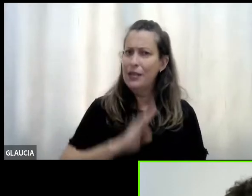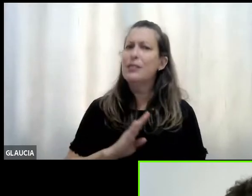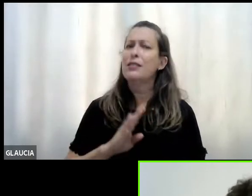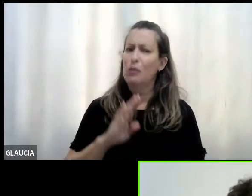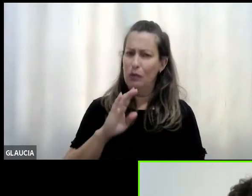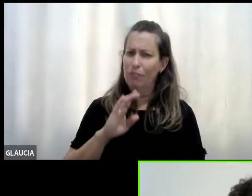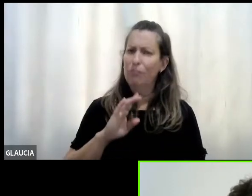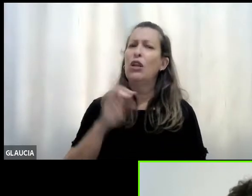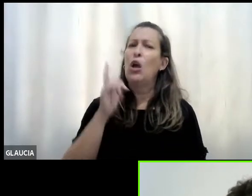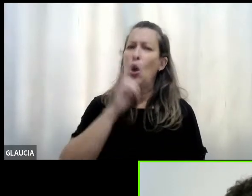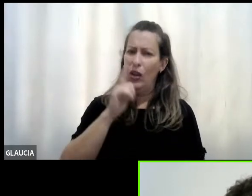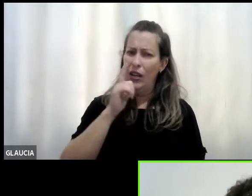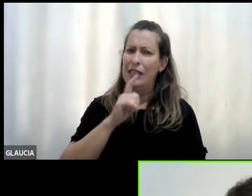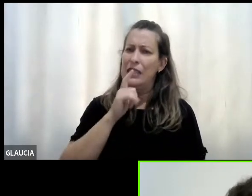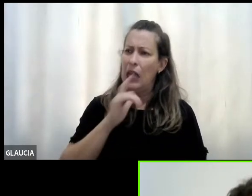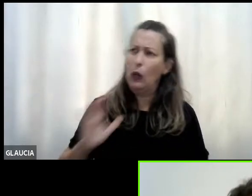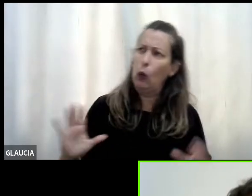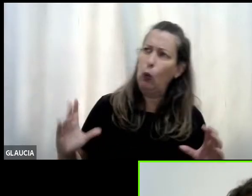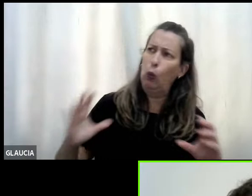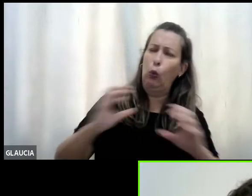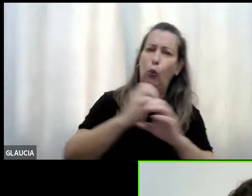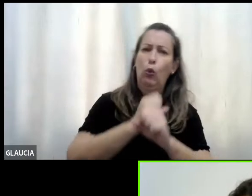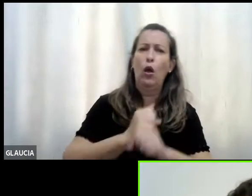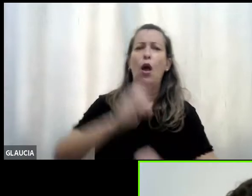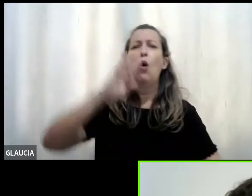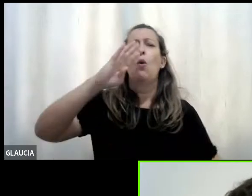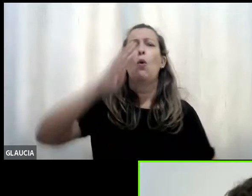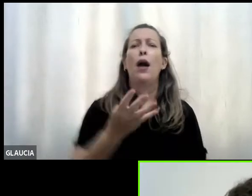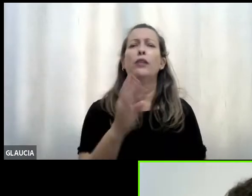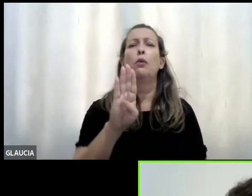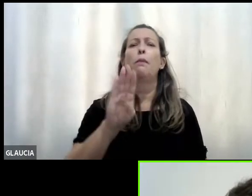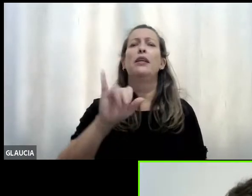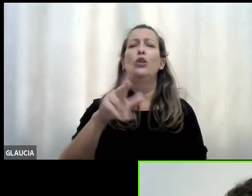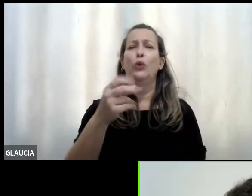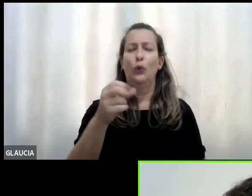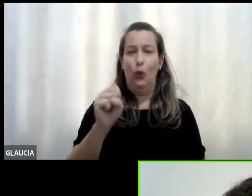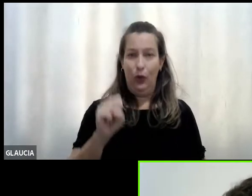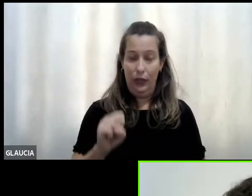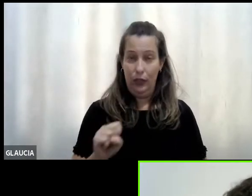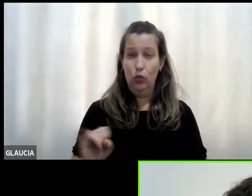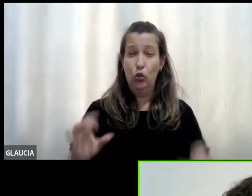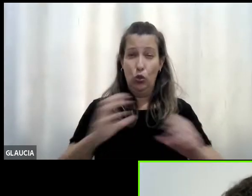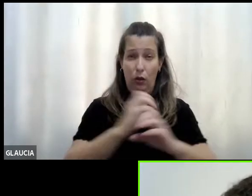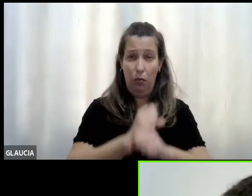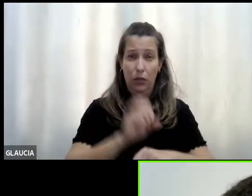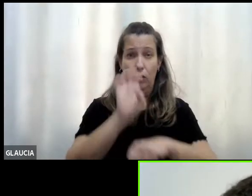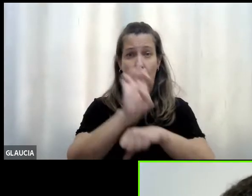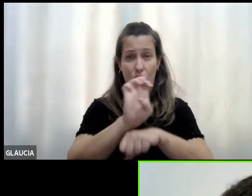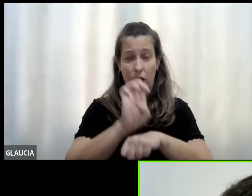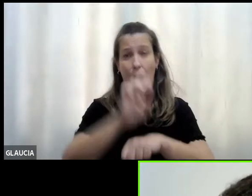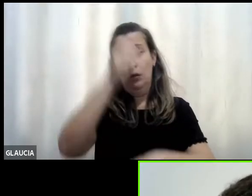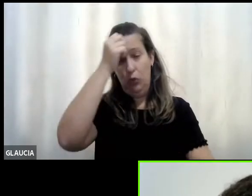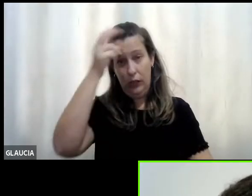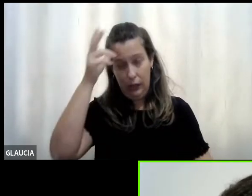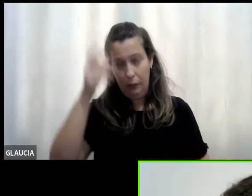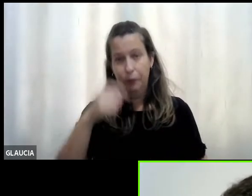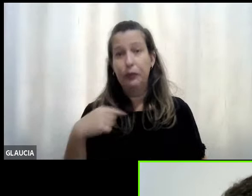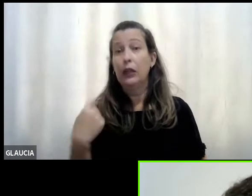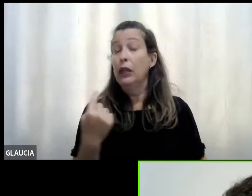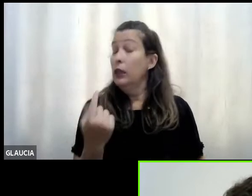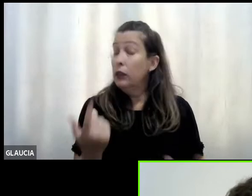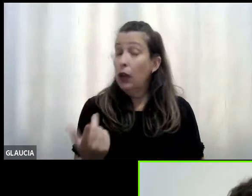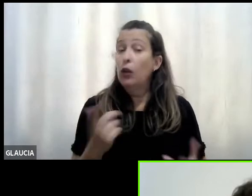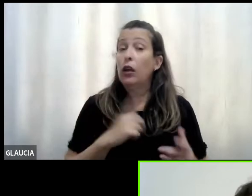todos os estados e municípios. Então, assim, como esperar que não haja uma comunicação fragmentária de quem quer vender, né? É a notícia por